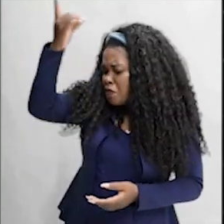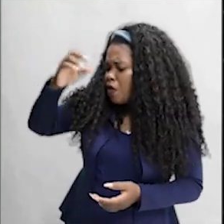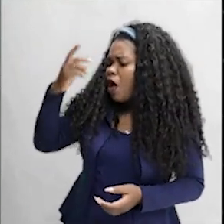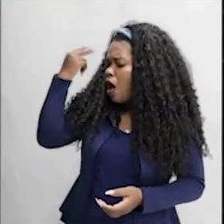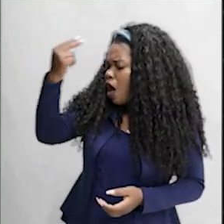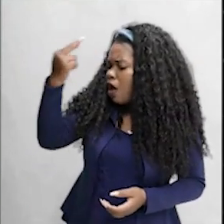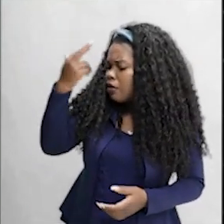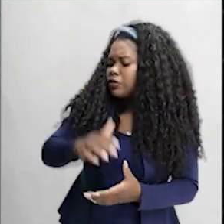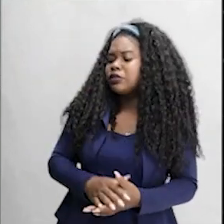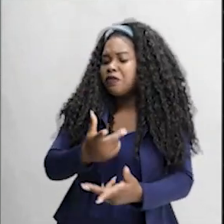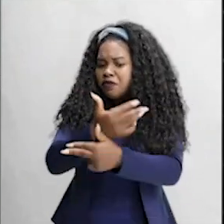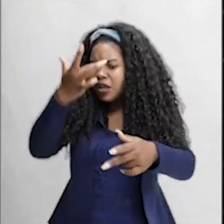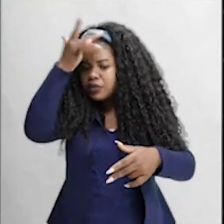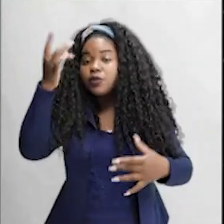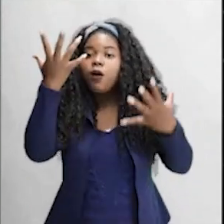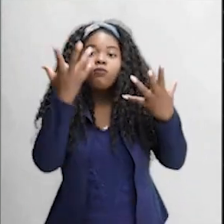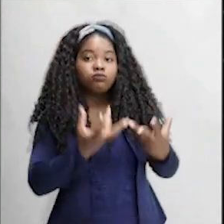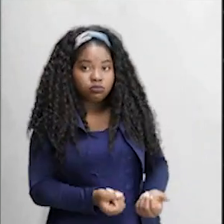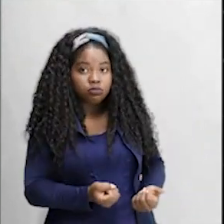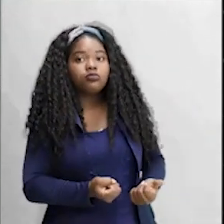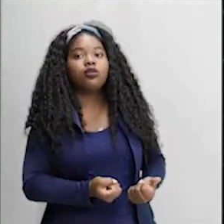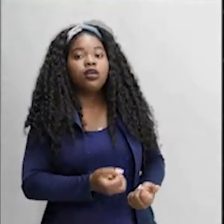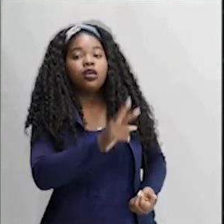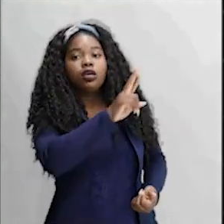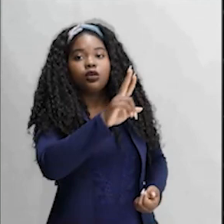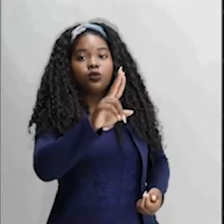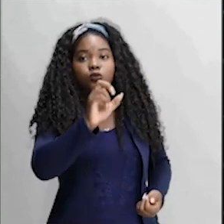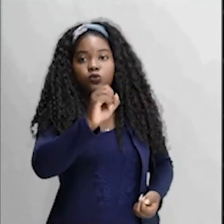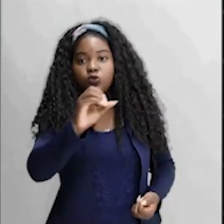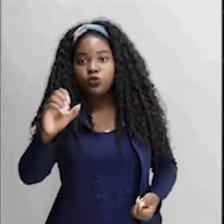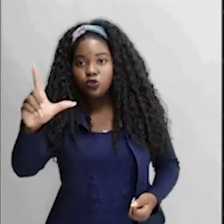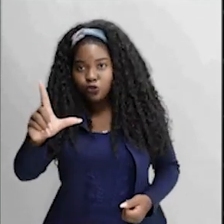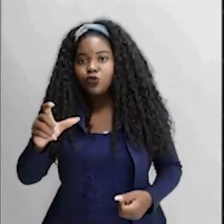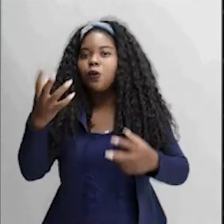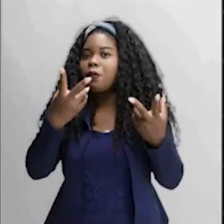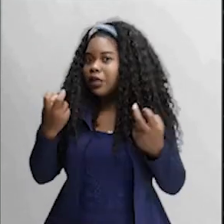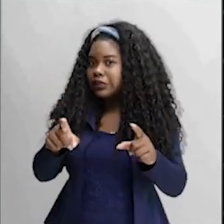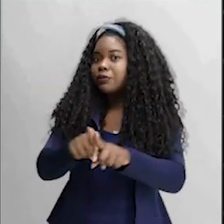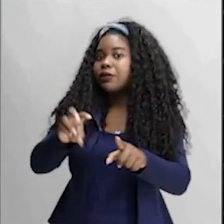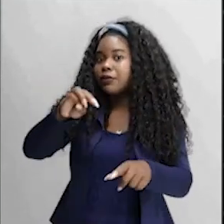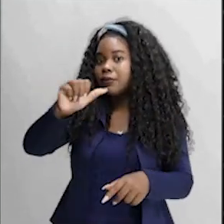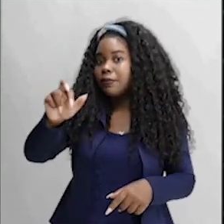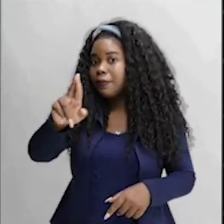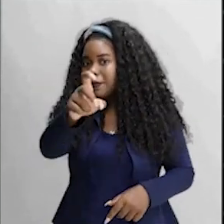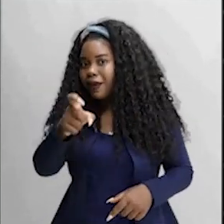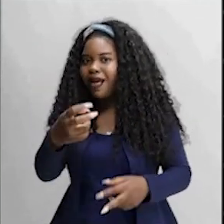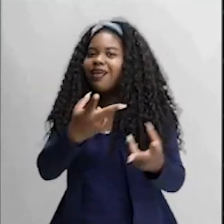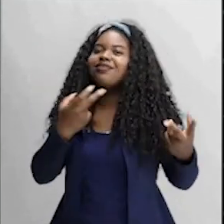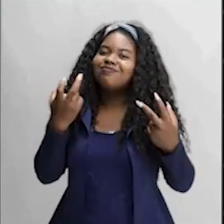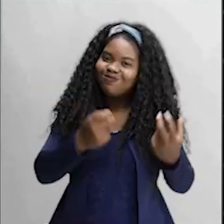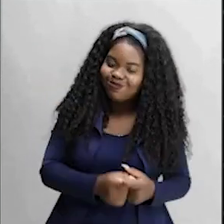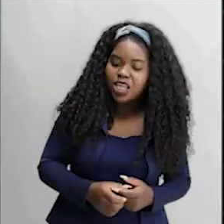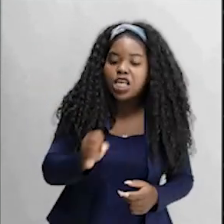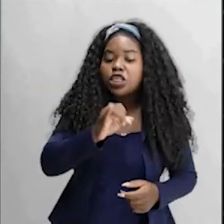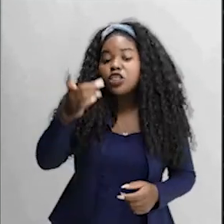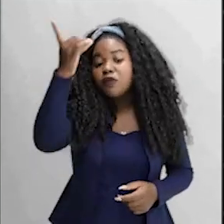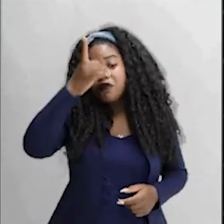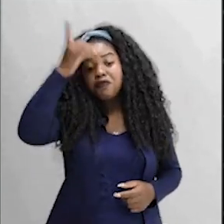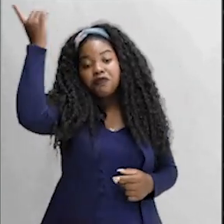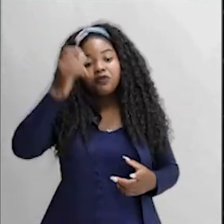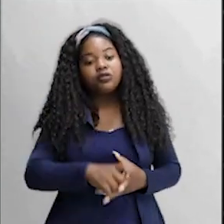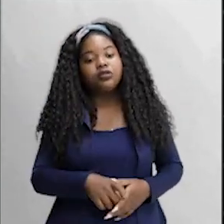momento e muita gente aceitou. É isso que Rousseau percebe e é isso que Marx vai perceber também. Se foi inventado, pode